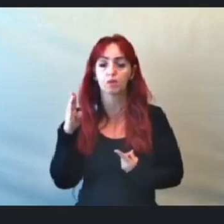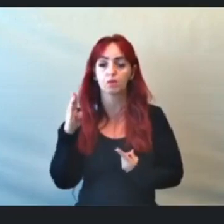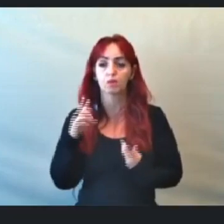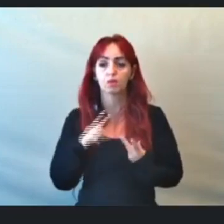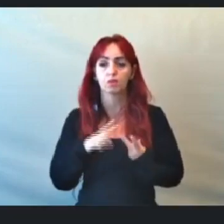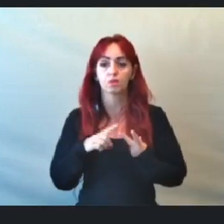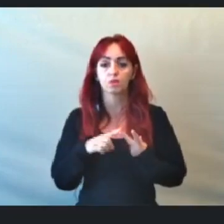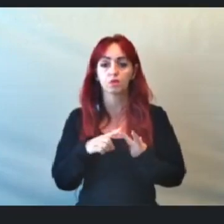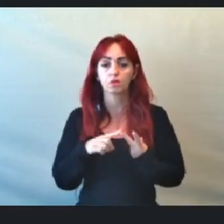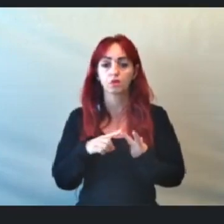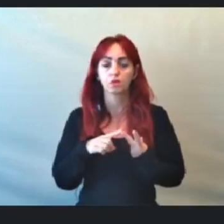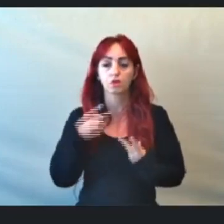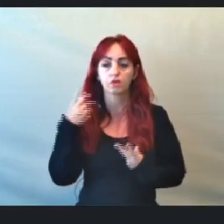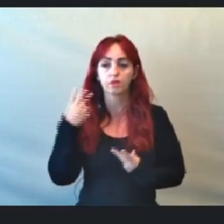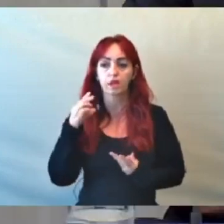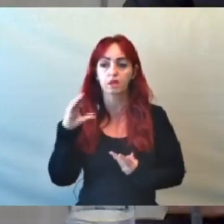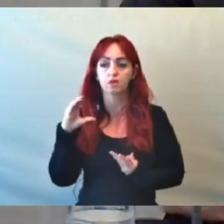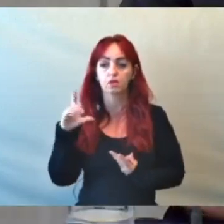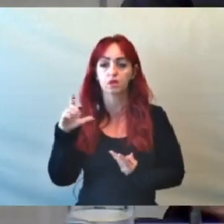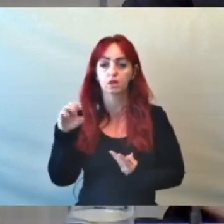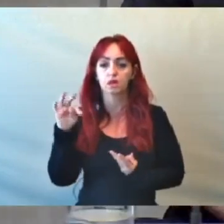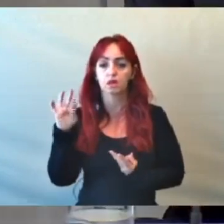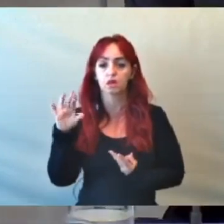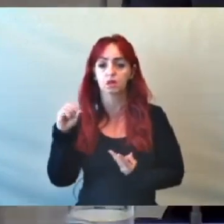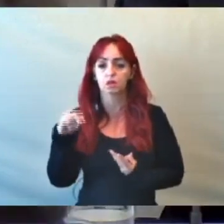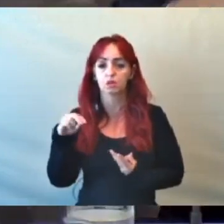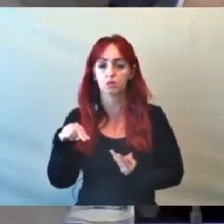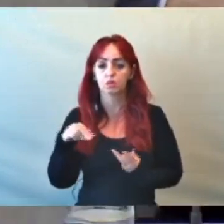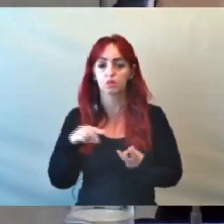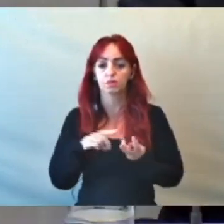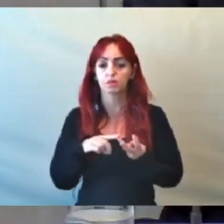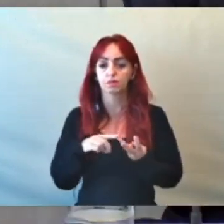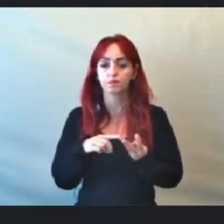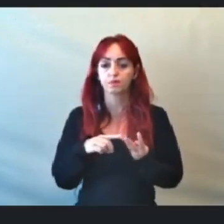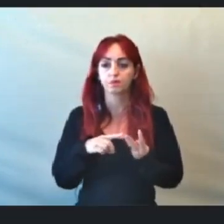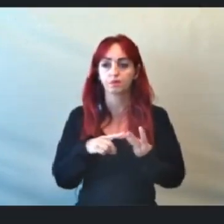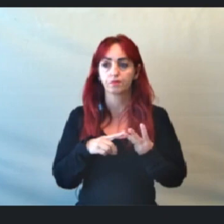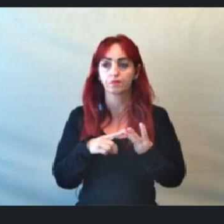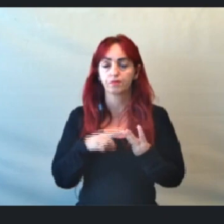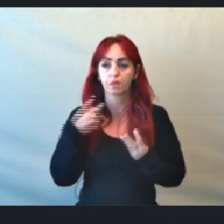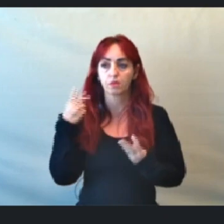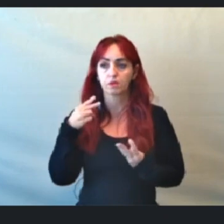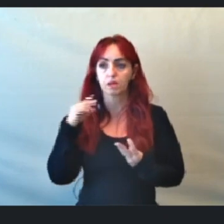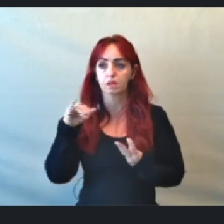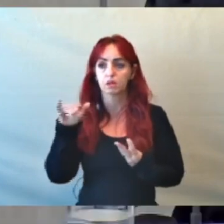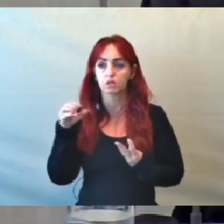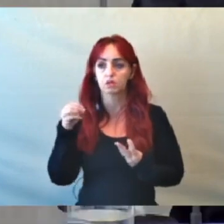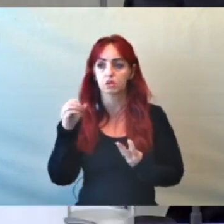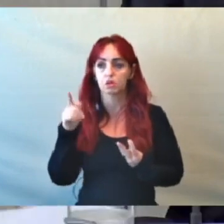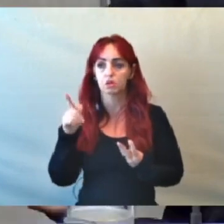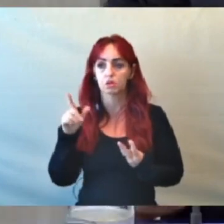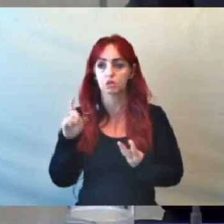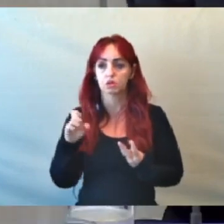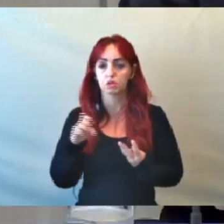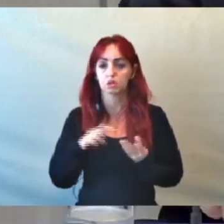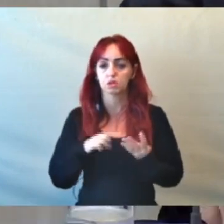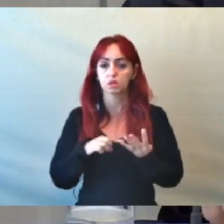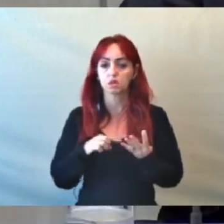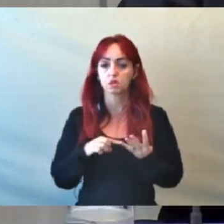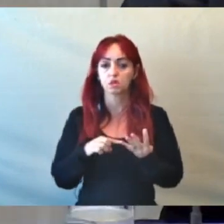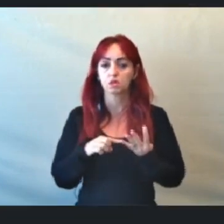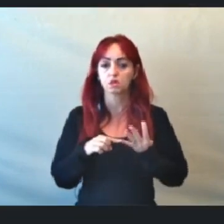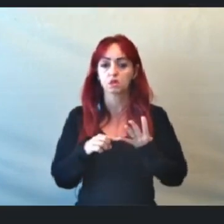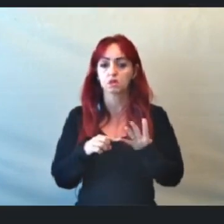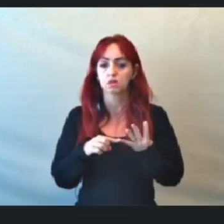Xavier. De acordo. Como voto, vereador Jorge Santos. Eu voto com o requerimento. Como voto, vereadora Luíde